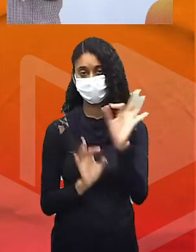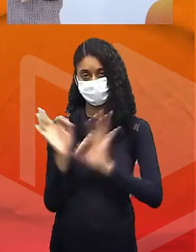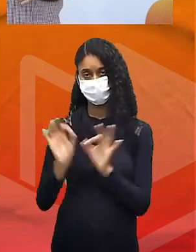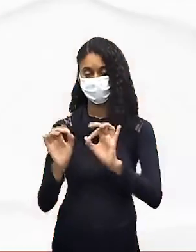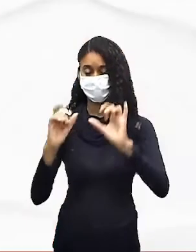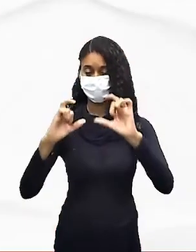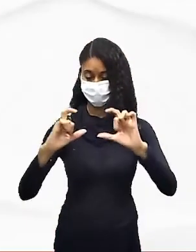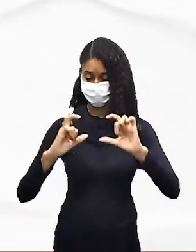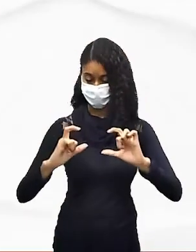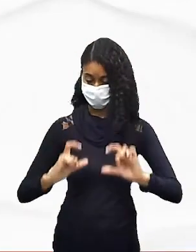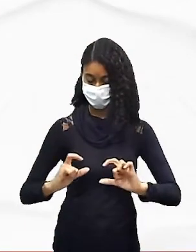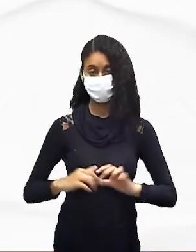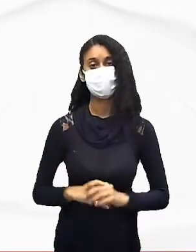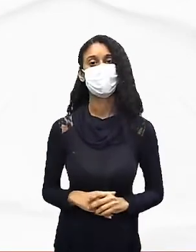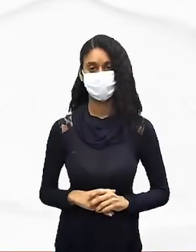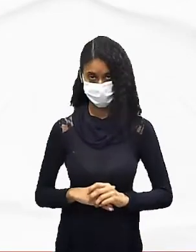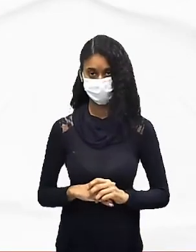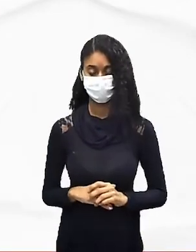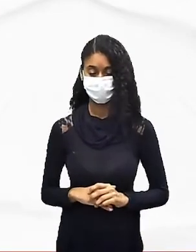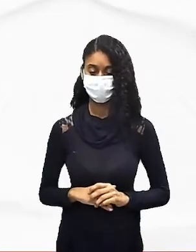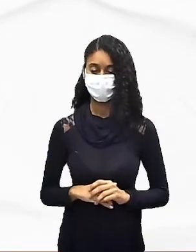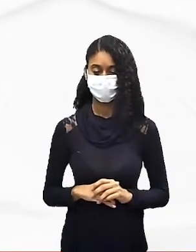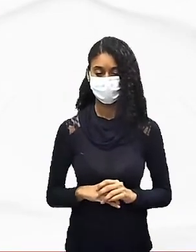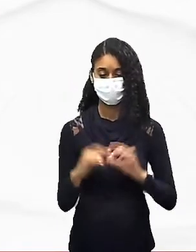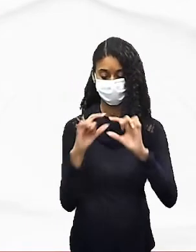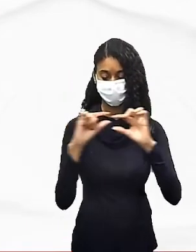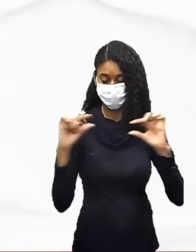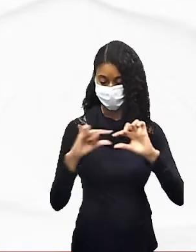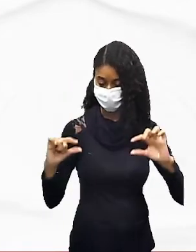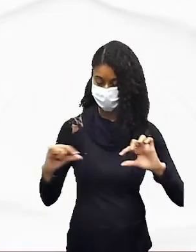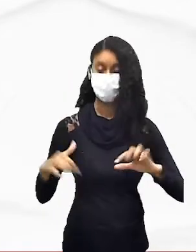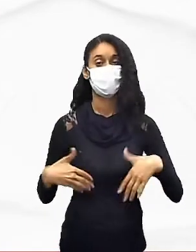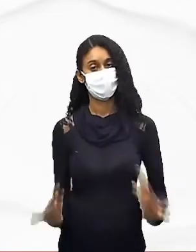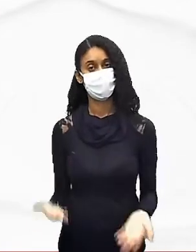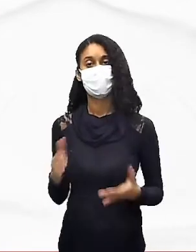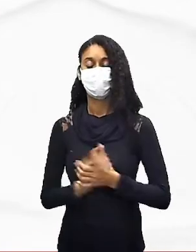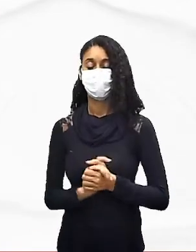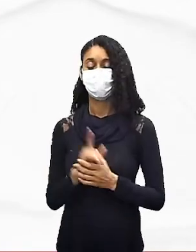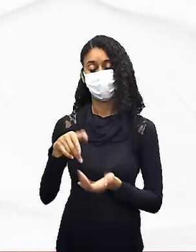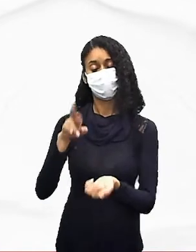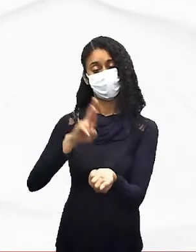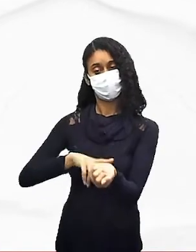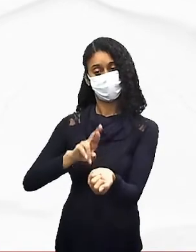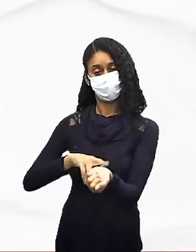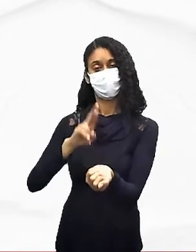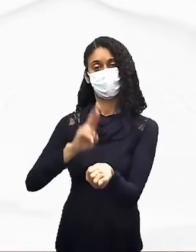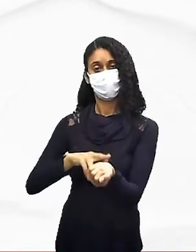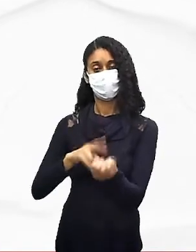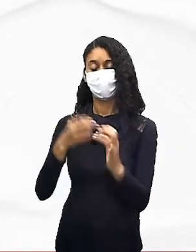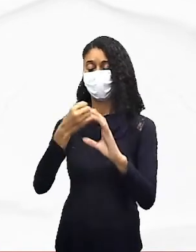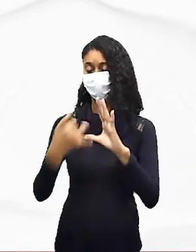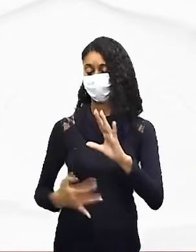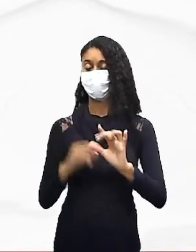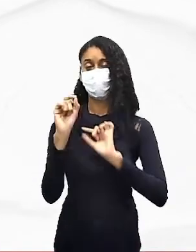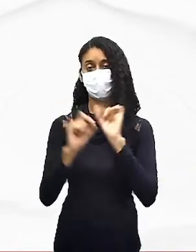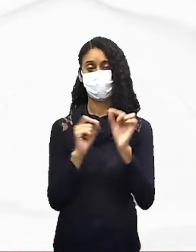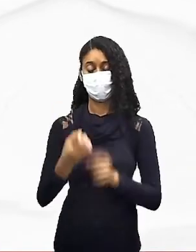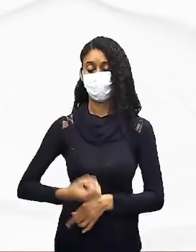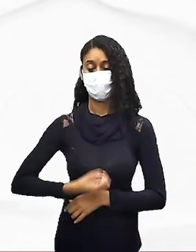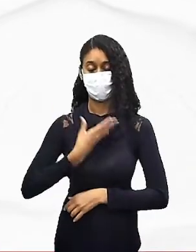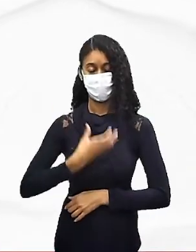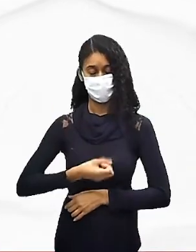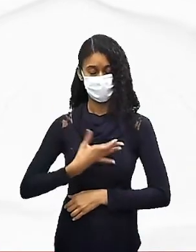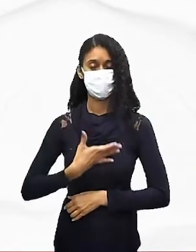verso. Tá certo? Então, minha gente, esse ritmo aí é característico da